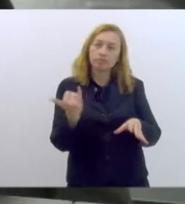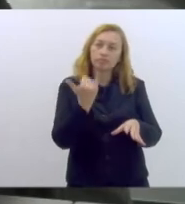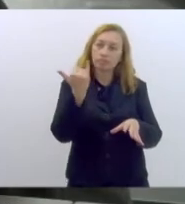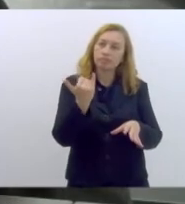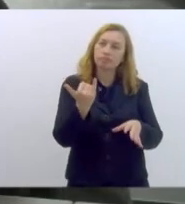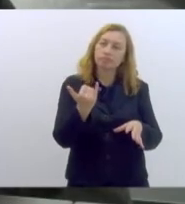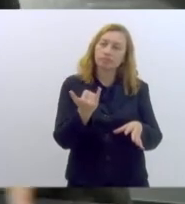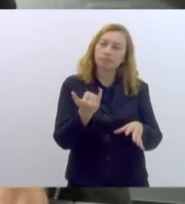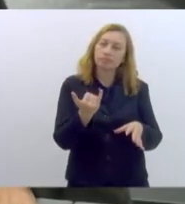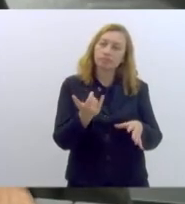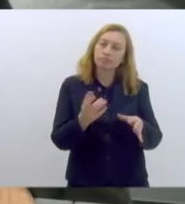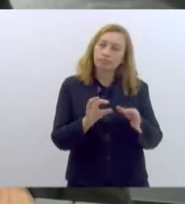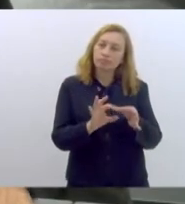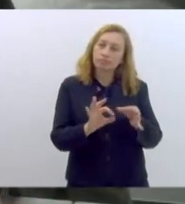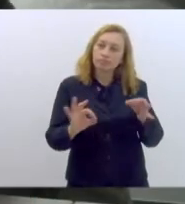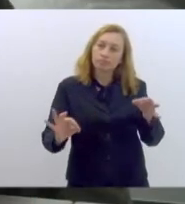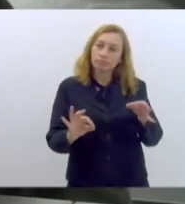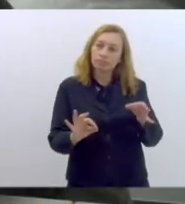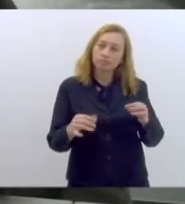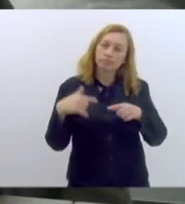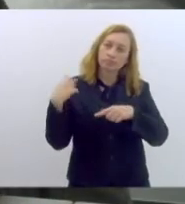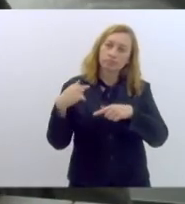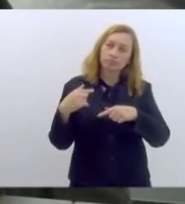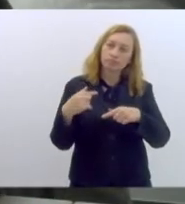ou não, né, tem aquela distância entre as gerações,